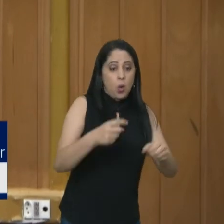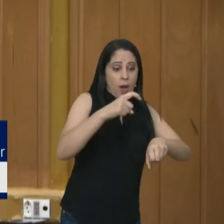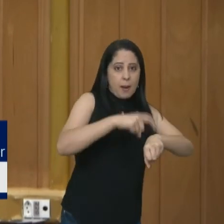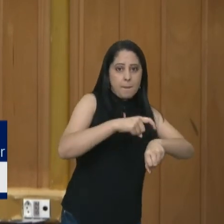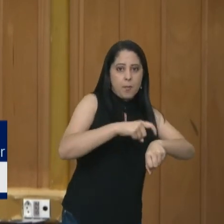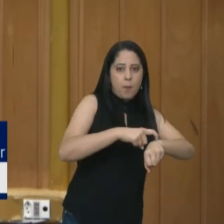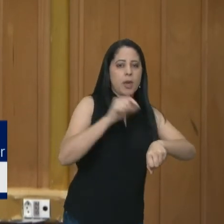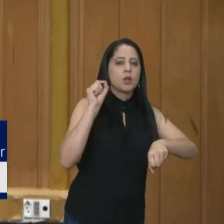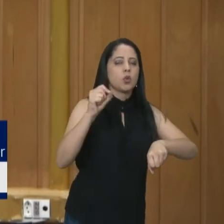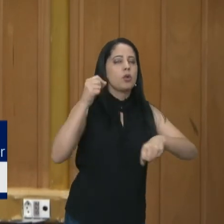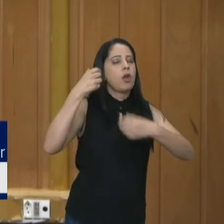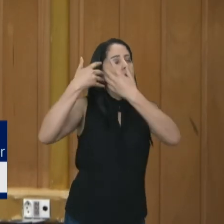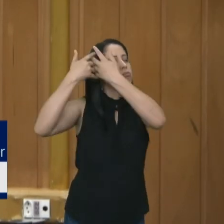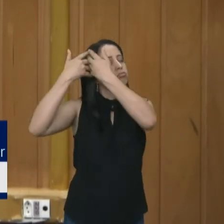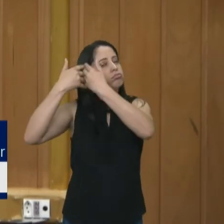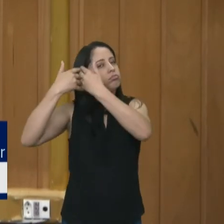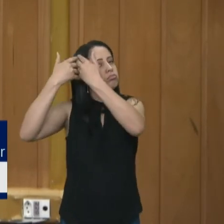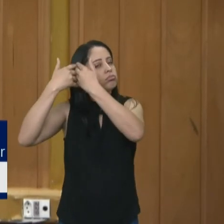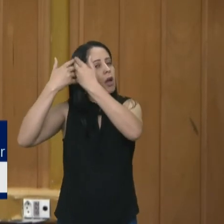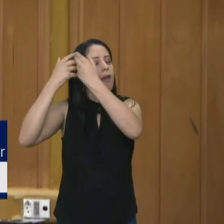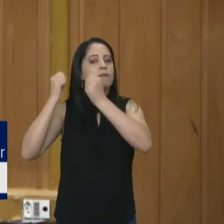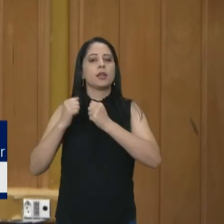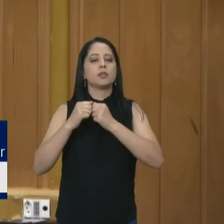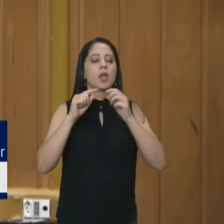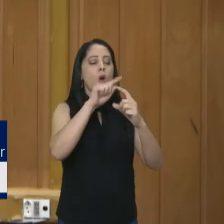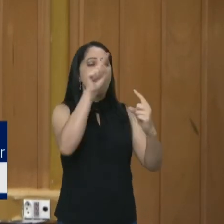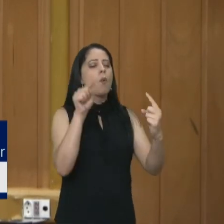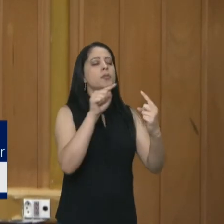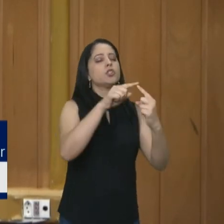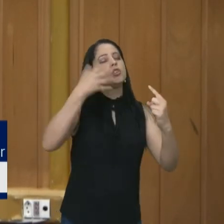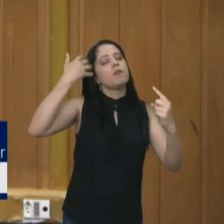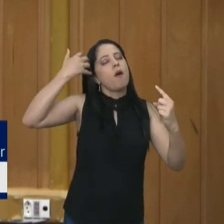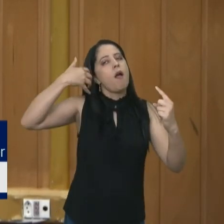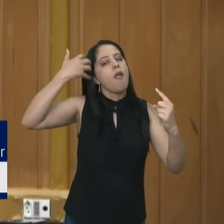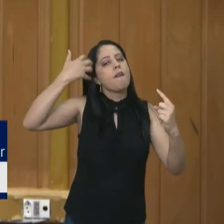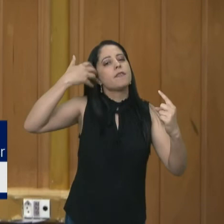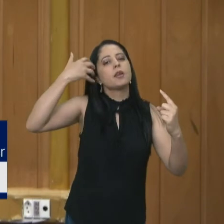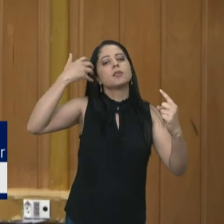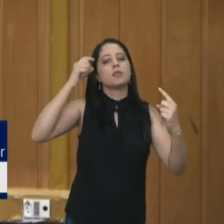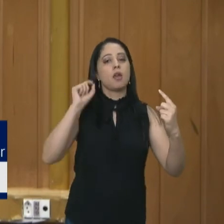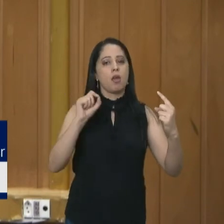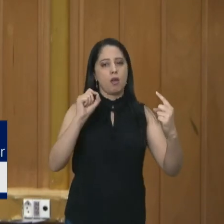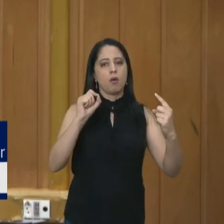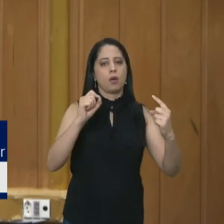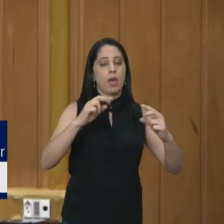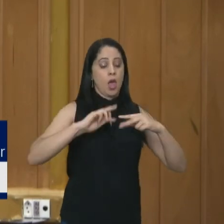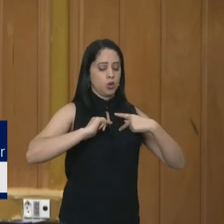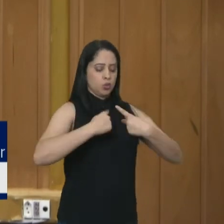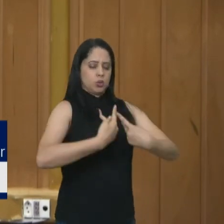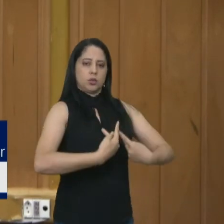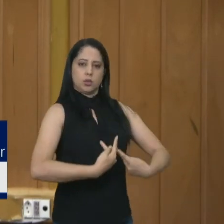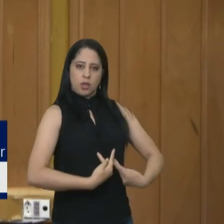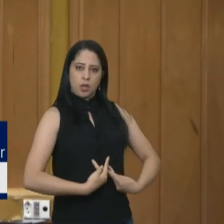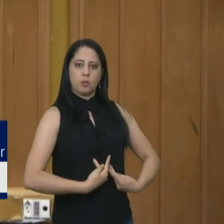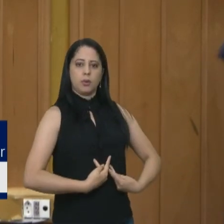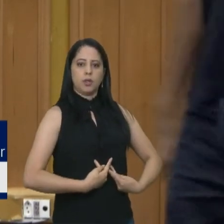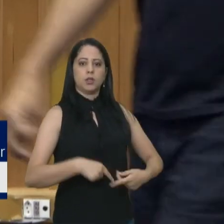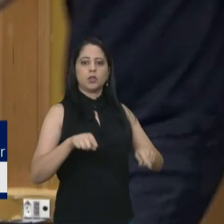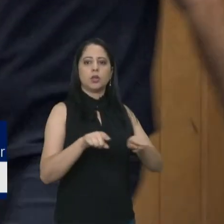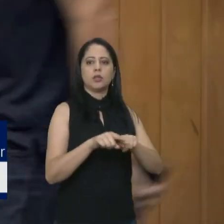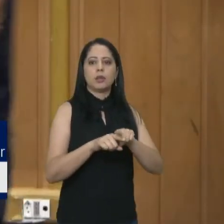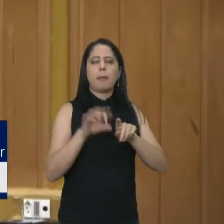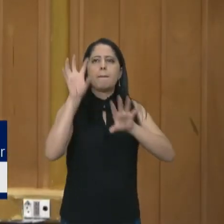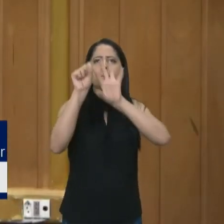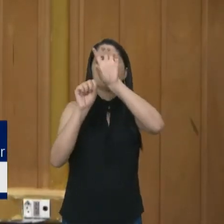oportunidade de reflexão e proposição de ações que foquem na dignidade da pessoa humana e na busca por um país